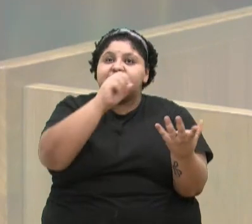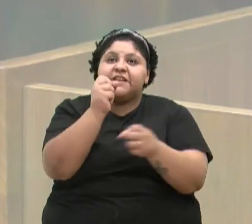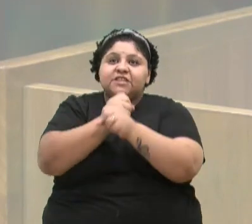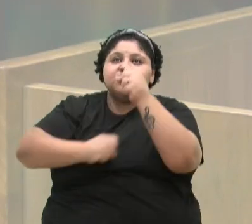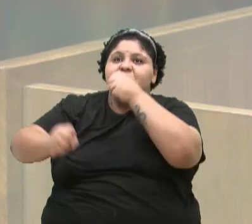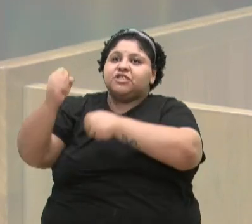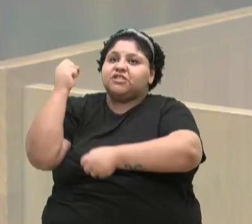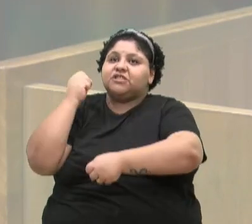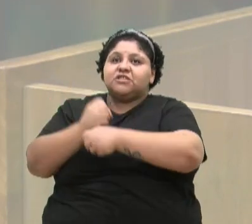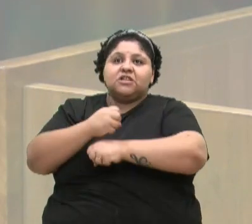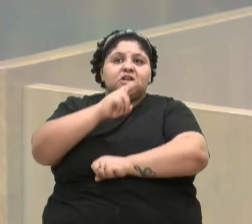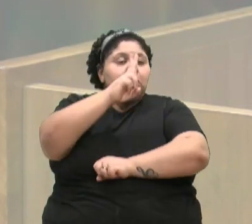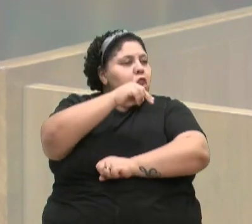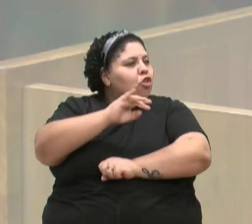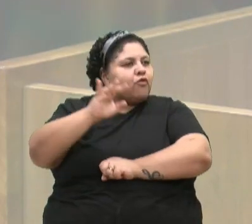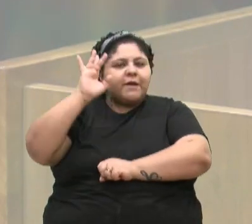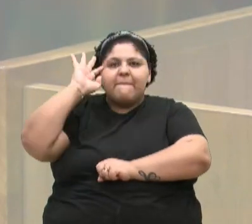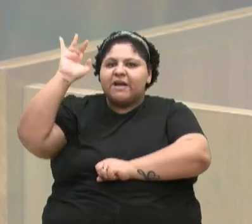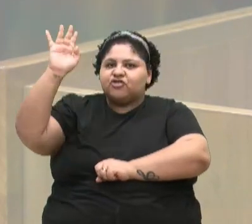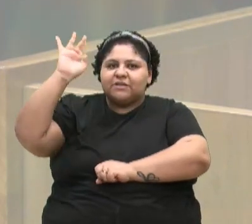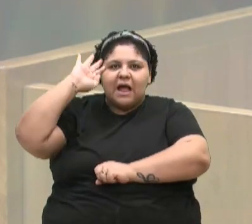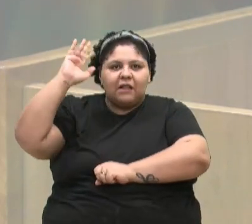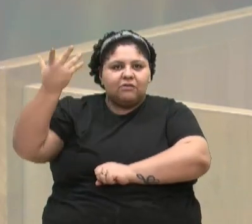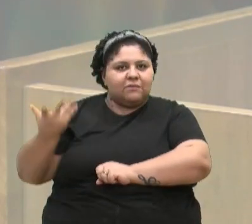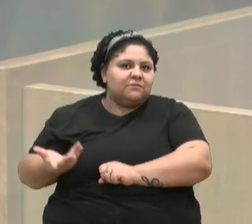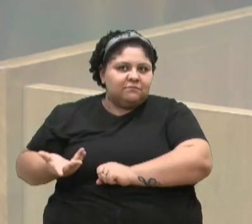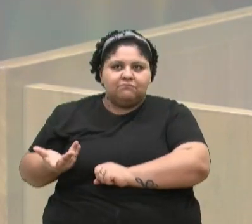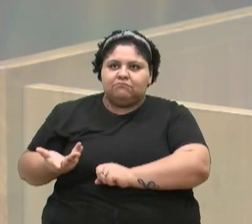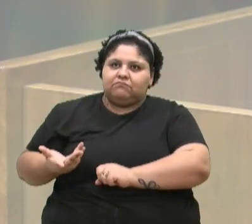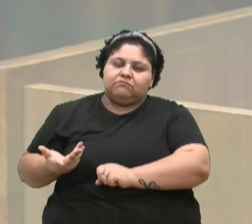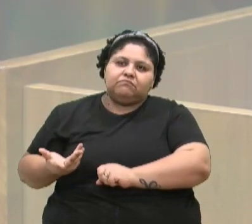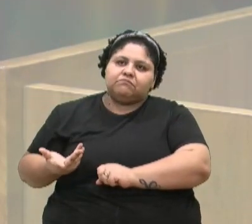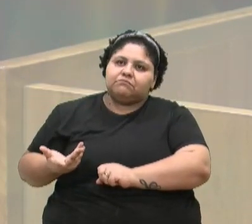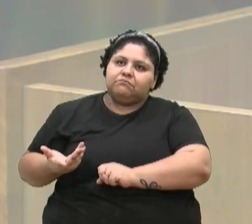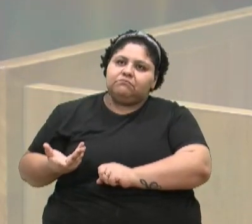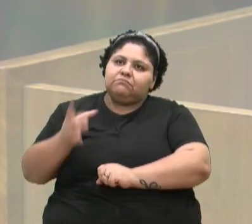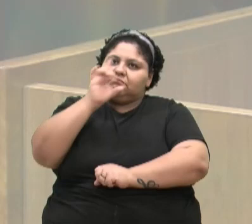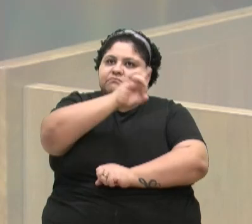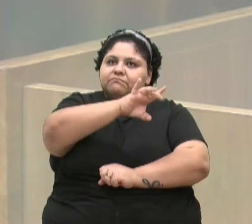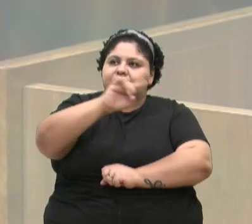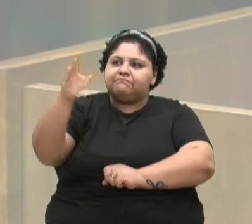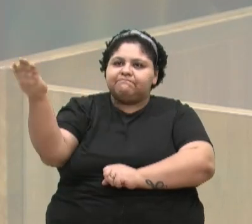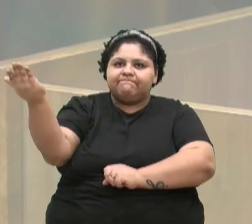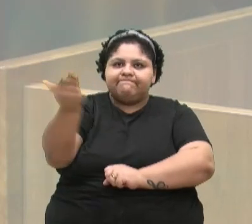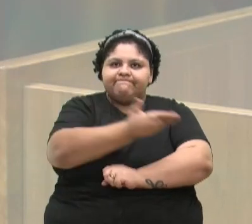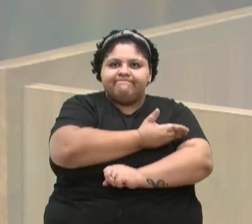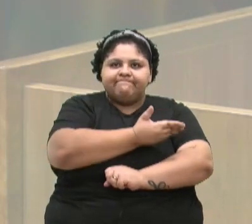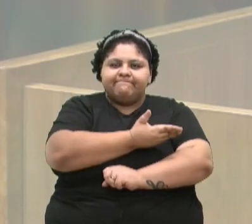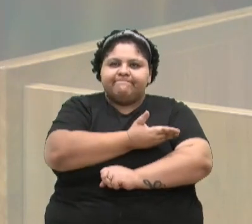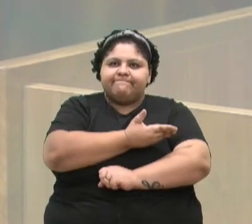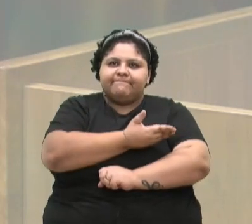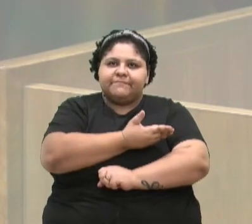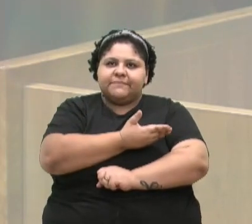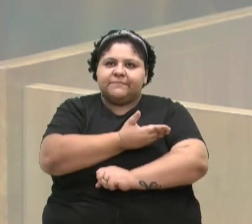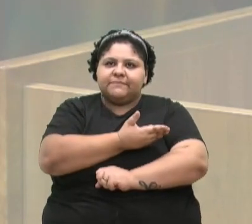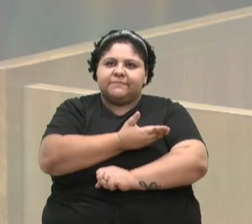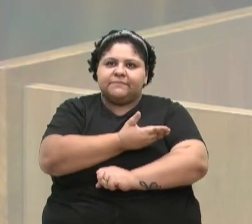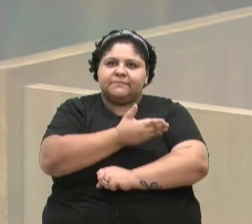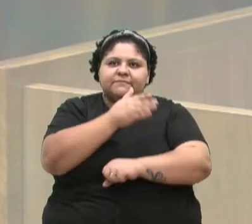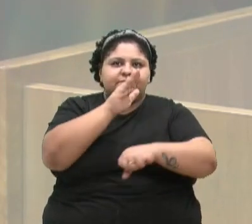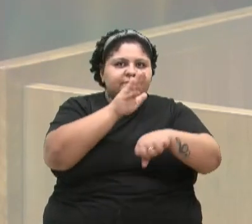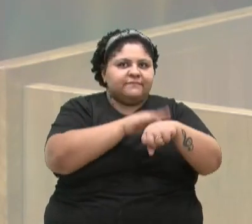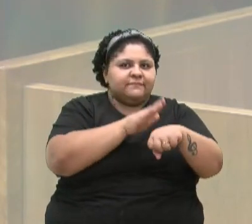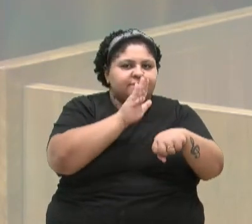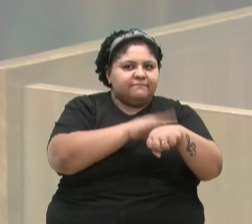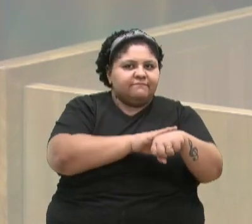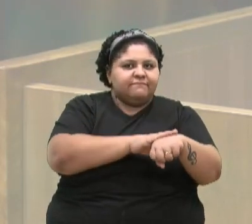seu Balbinotti, eu nunca teria imaginado. Então, cada um de vocês estão nos proporcionando este momento,